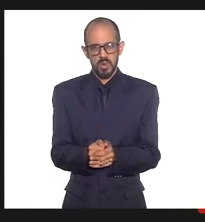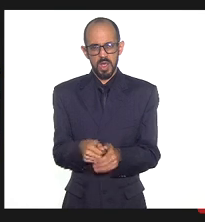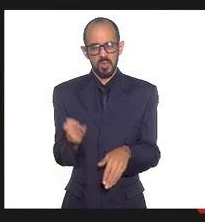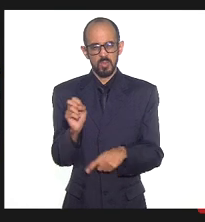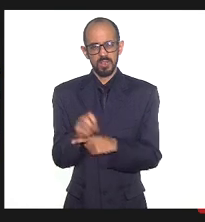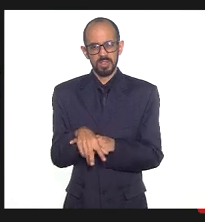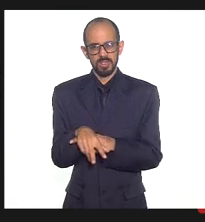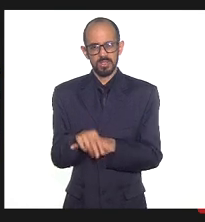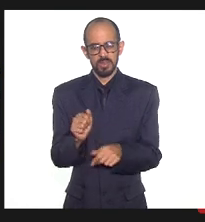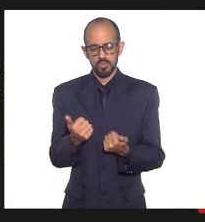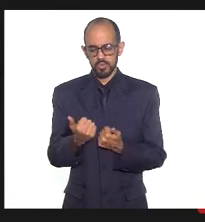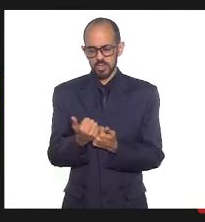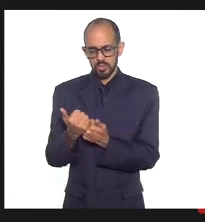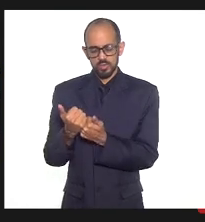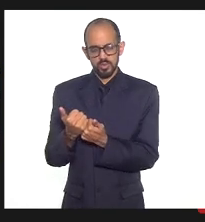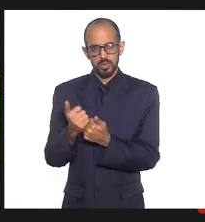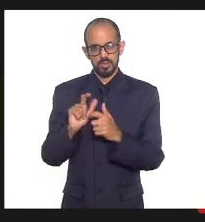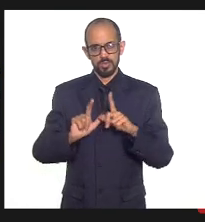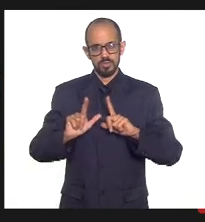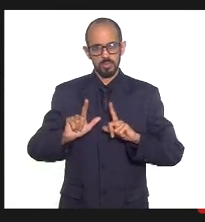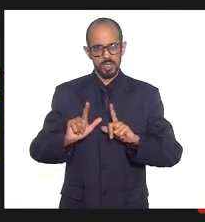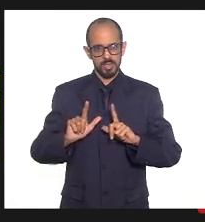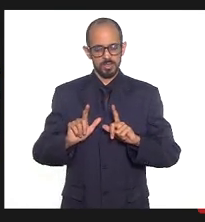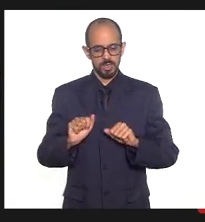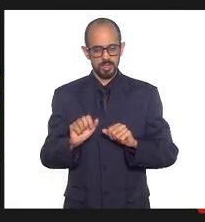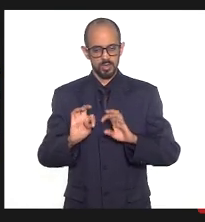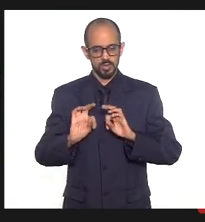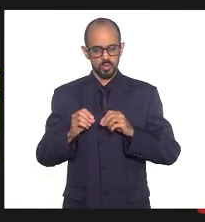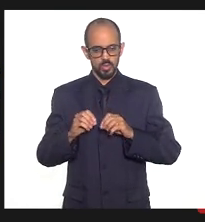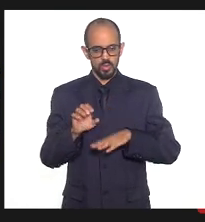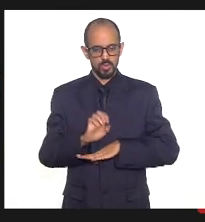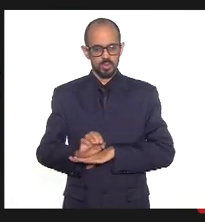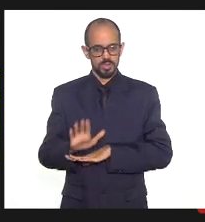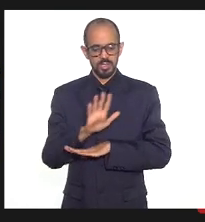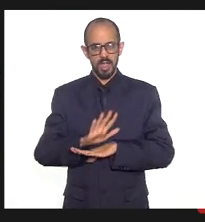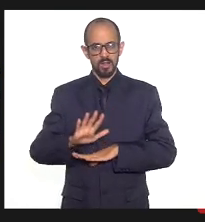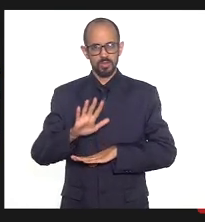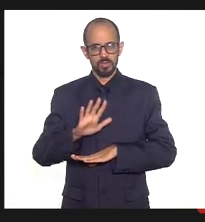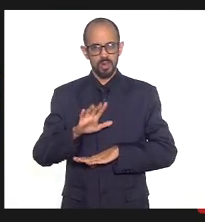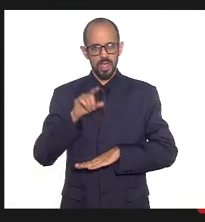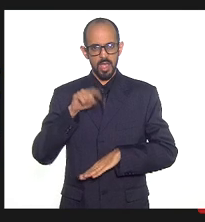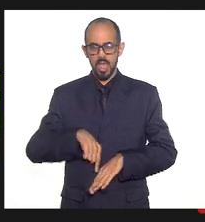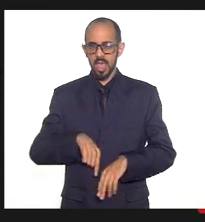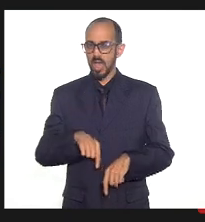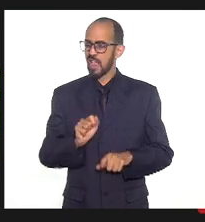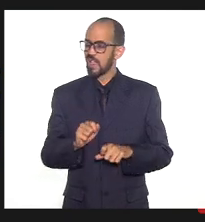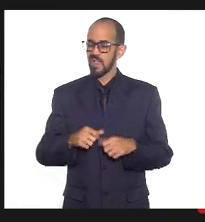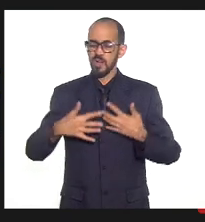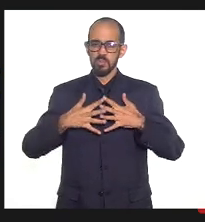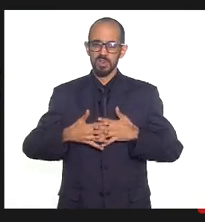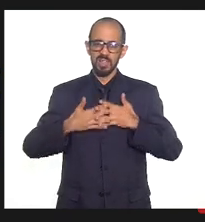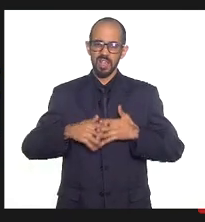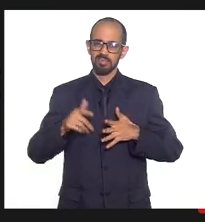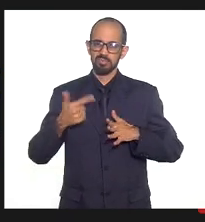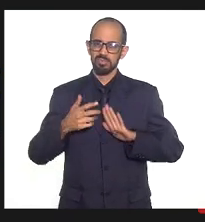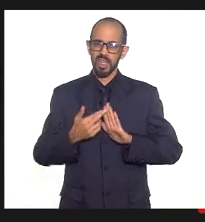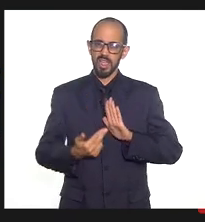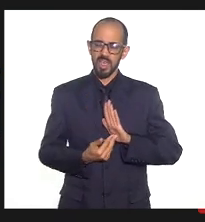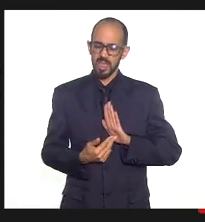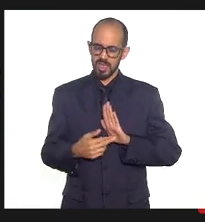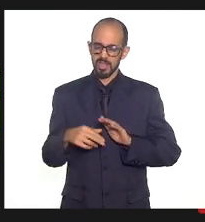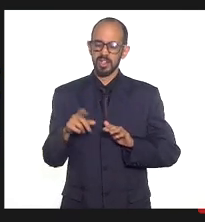assessores de imprensa, quer dizer, em todo o Estado, no país, também é muito nociva, sem critérios. Quer dizer, é uma questão